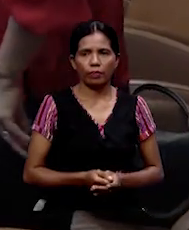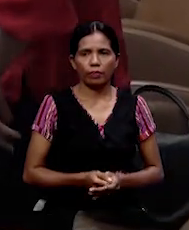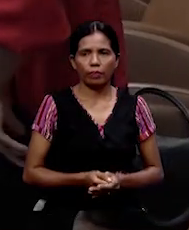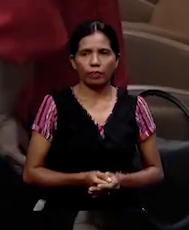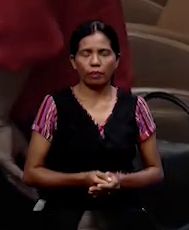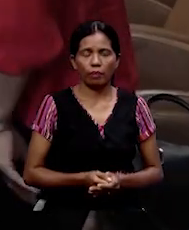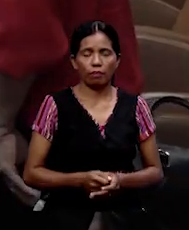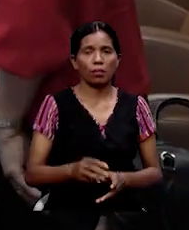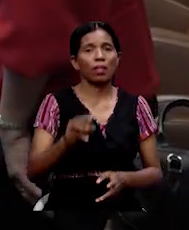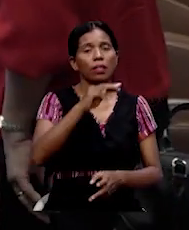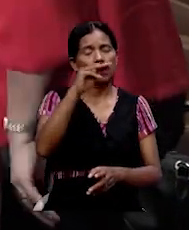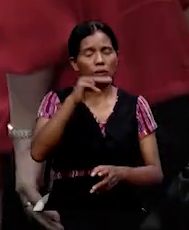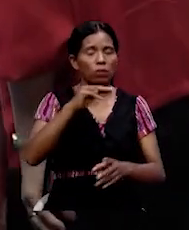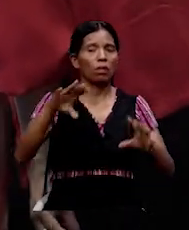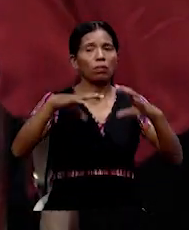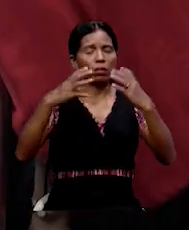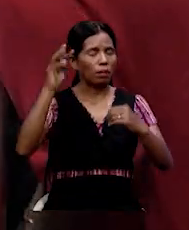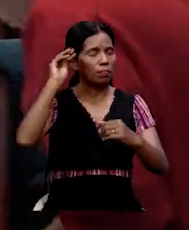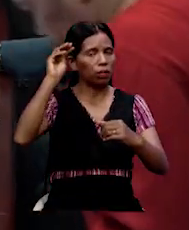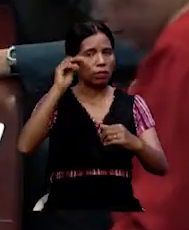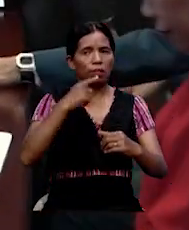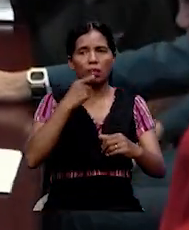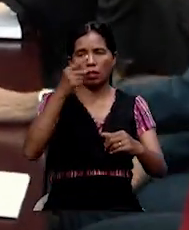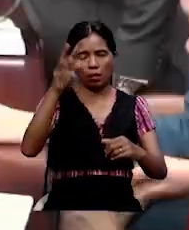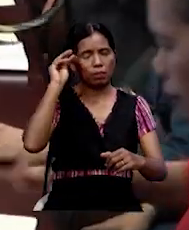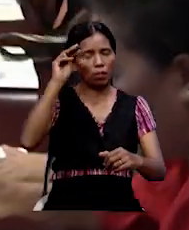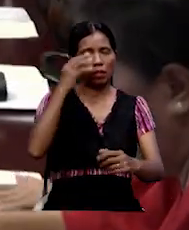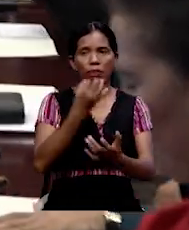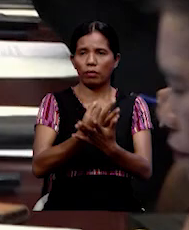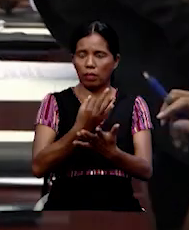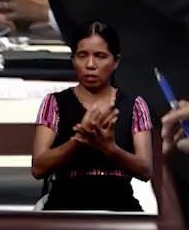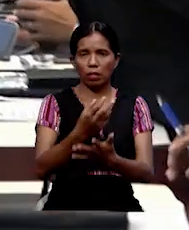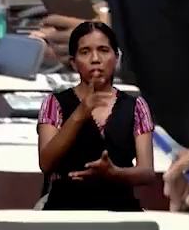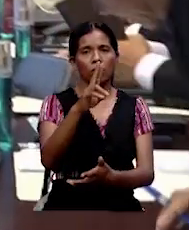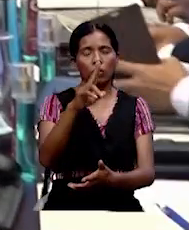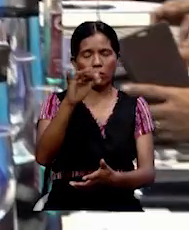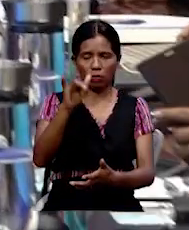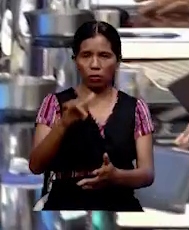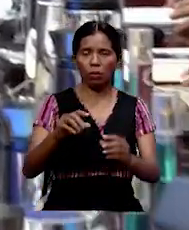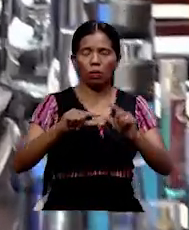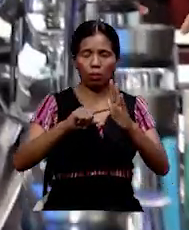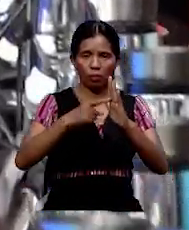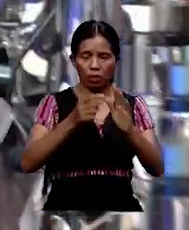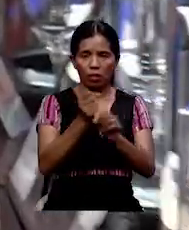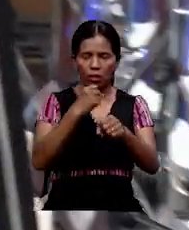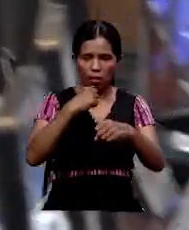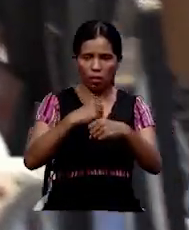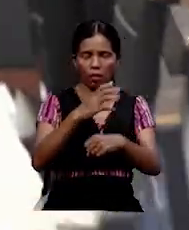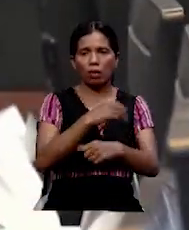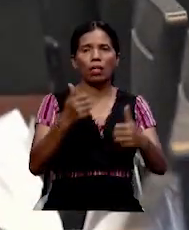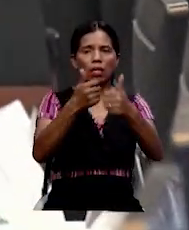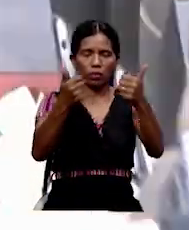E a segunda, né, Conselho Ministro autoriza Ministro Finanças Rui Gomes rodiha a rua a negociação com a